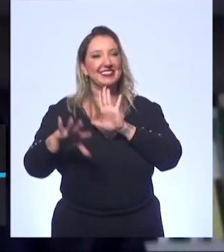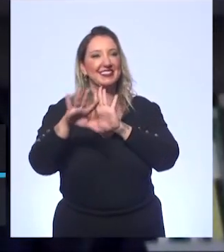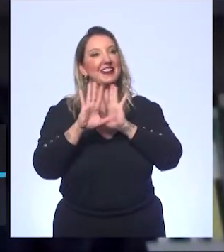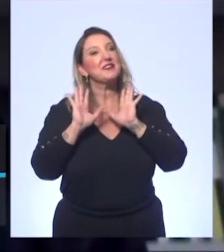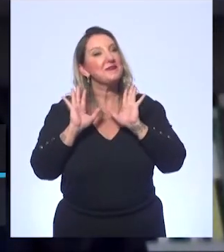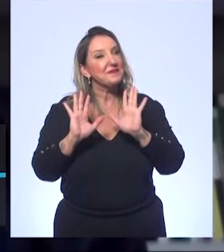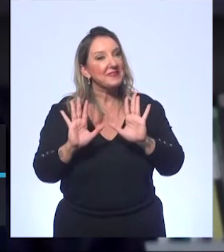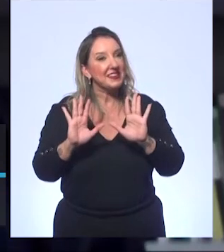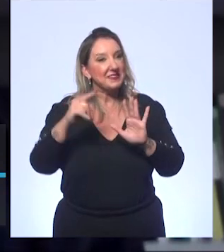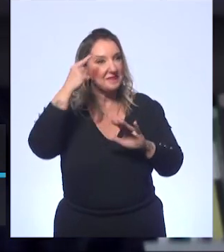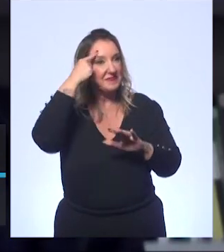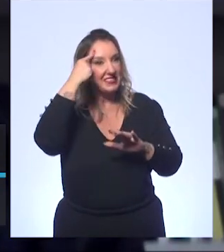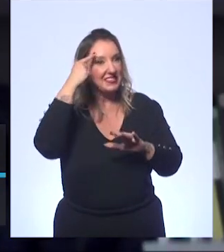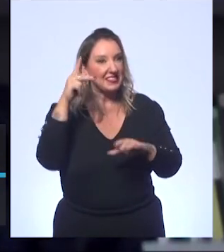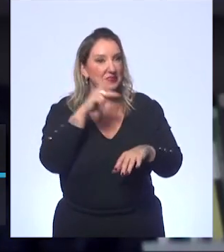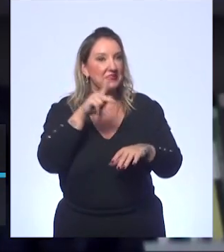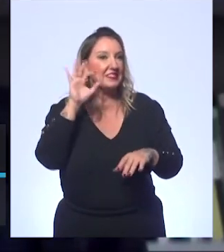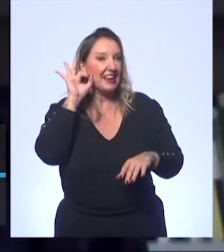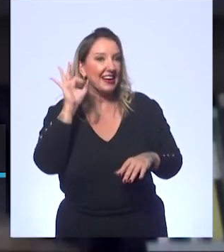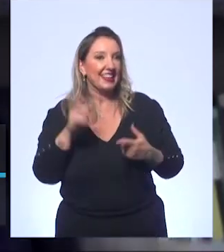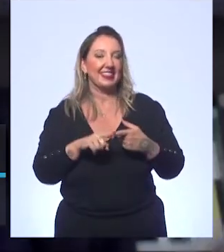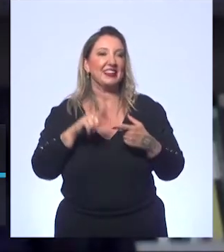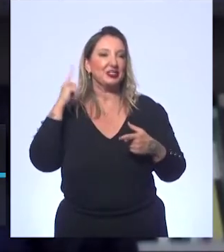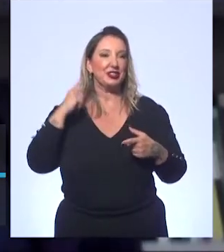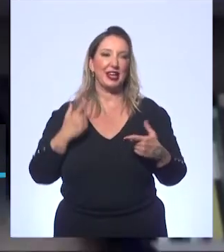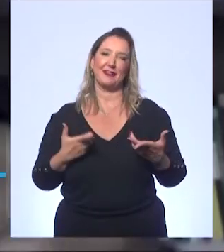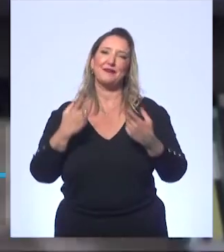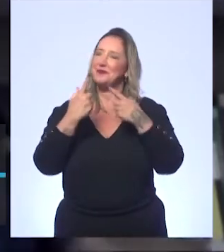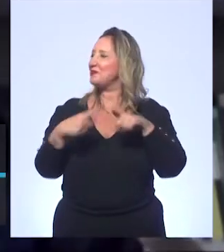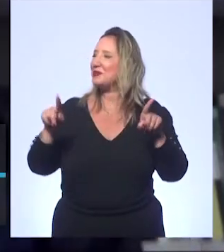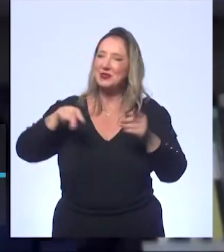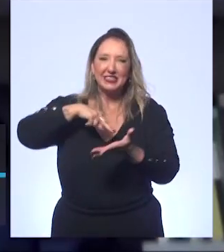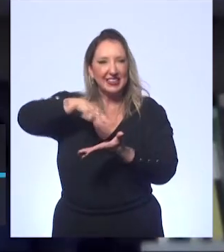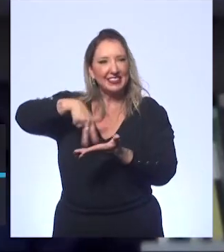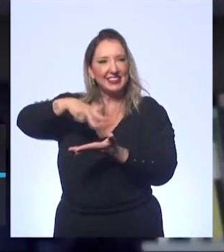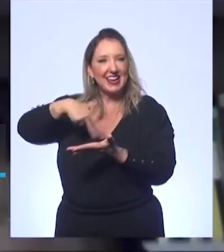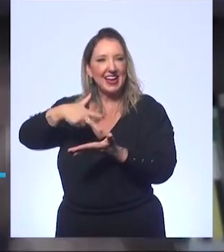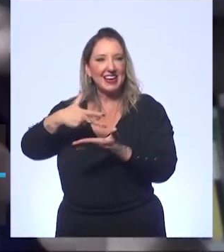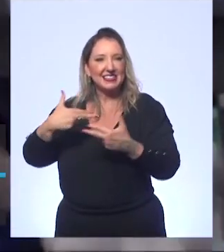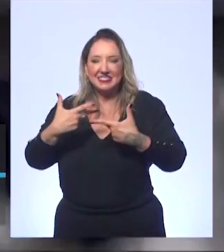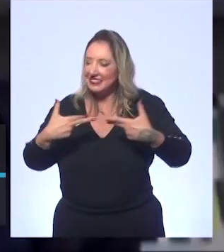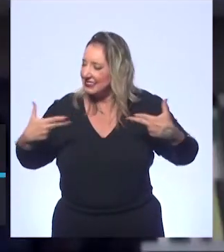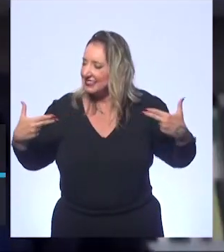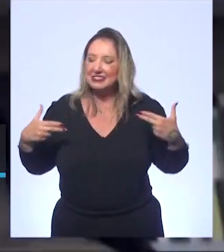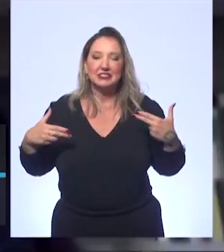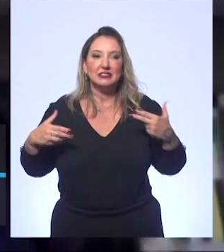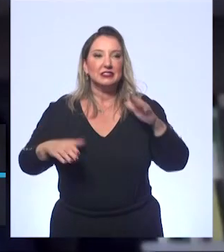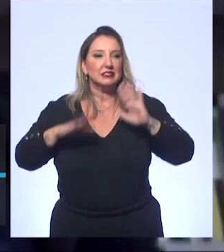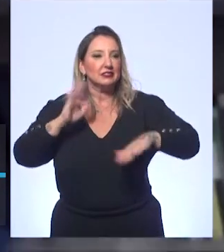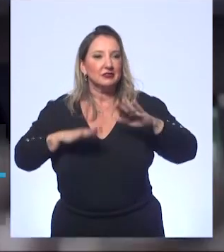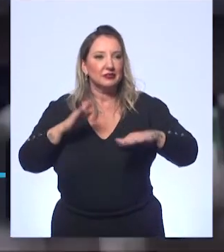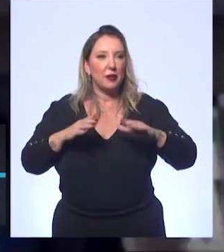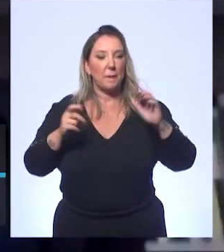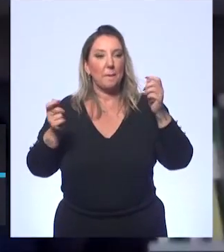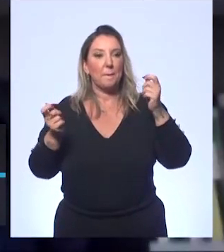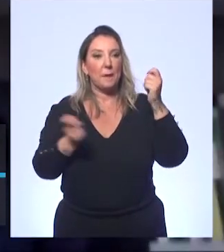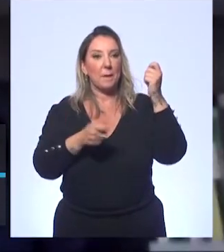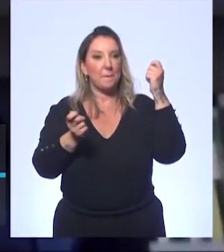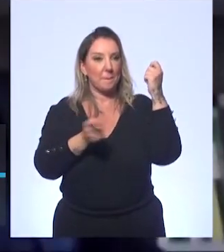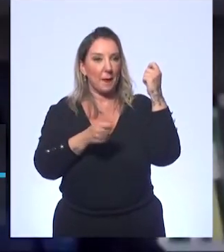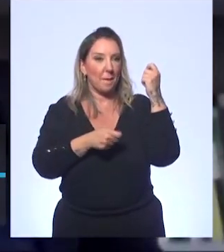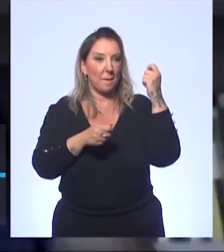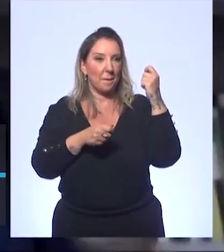Mas é isso aí, professora Anderson, professora Jennifer. A música, a dança, os instrumentos musicais, a tabaca, o birimbau,